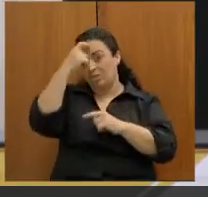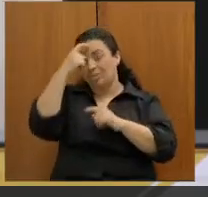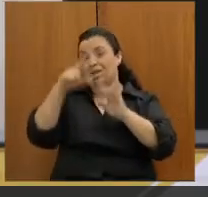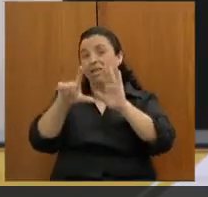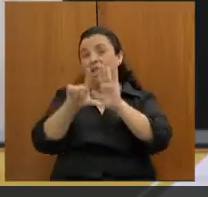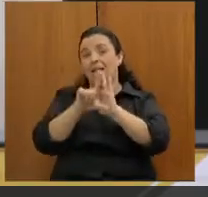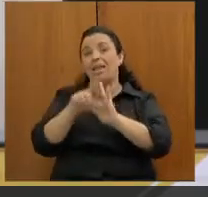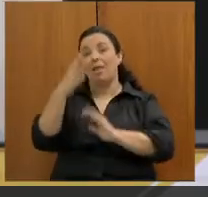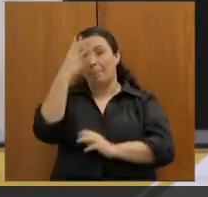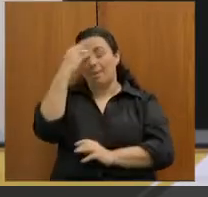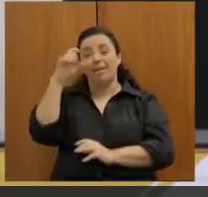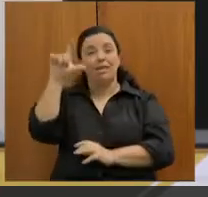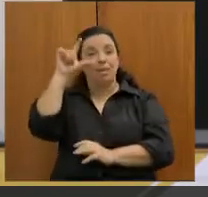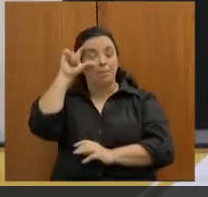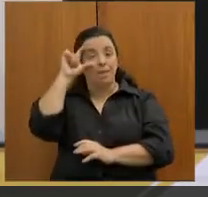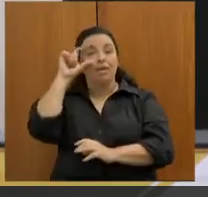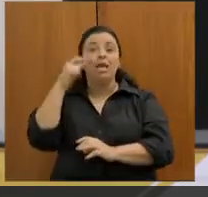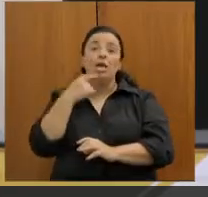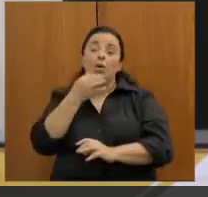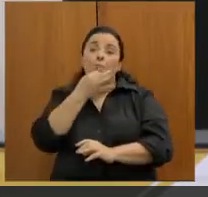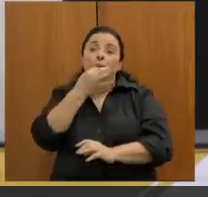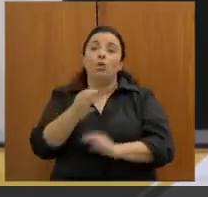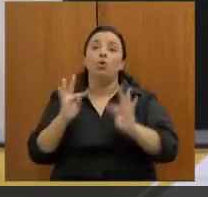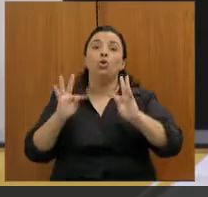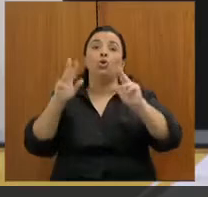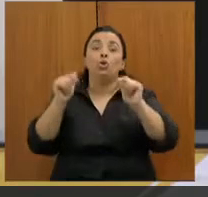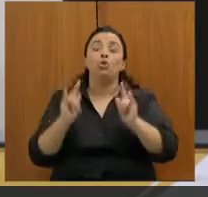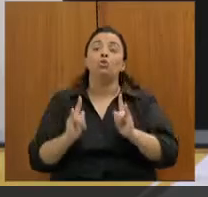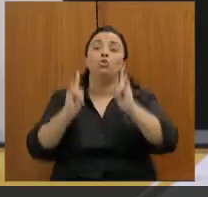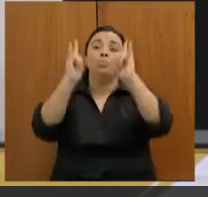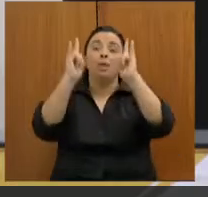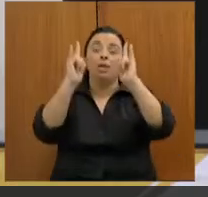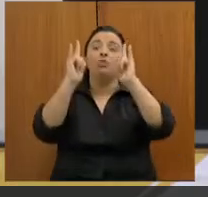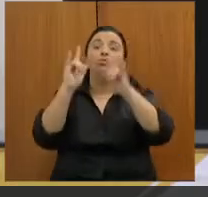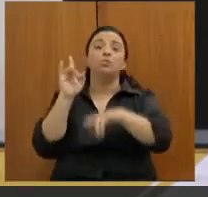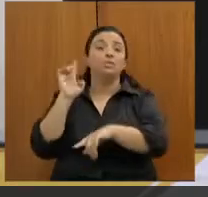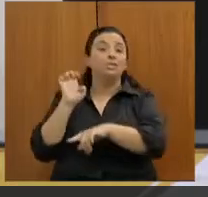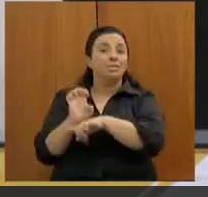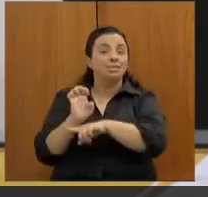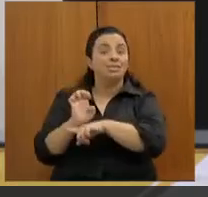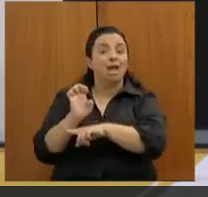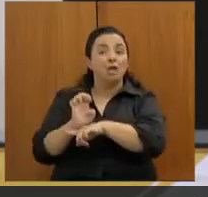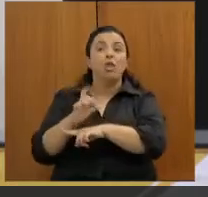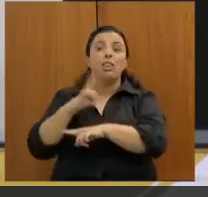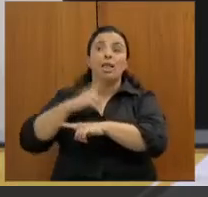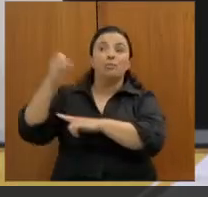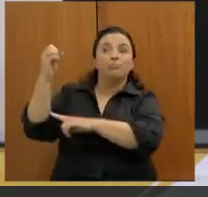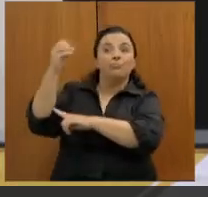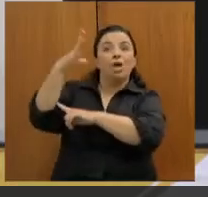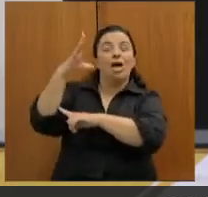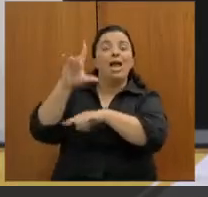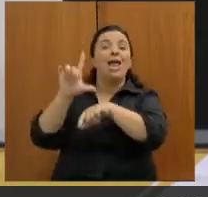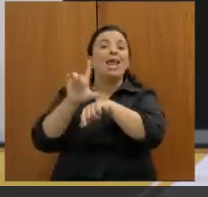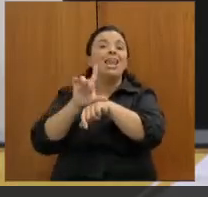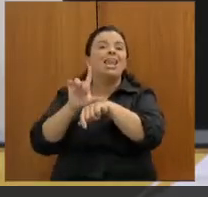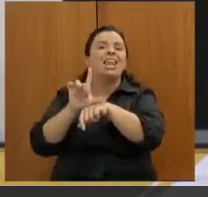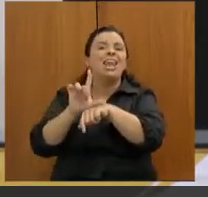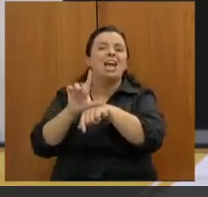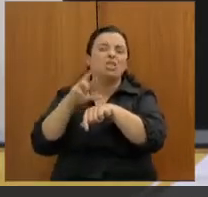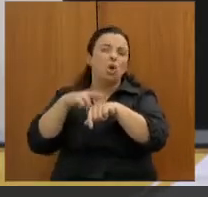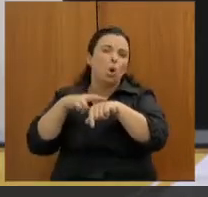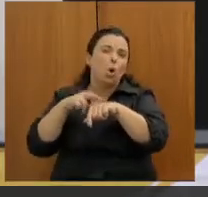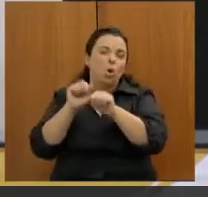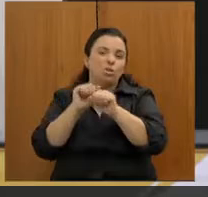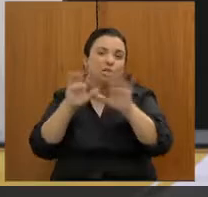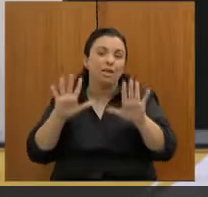todos os prédios públicos esteja iluminados com a cor lilás para chamar a atenção da nossa população e garantia em um processo de